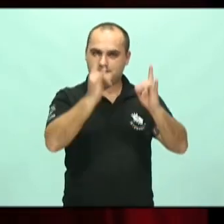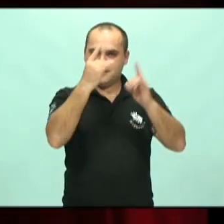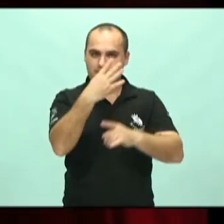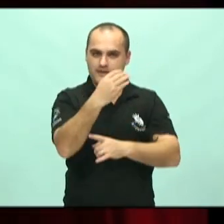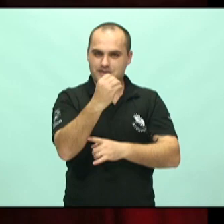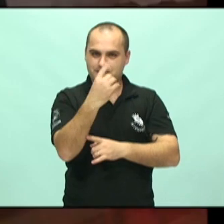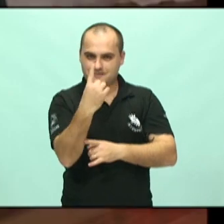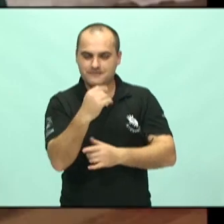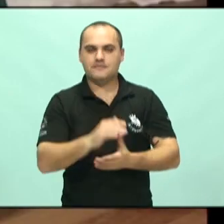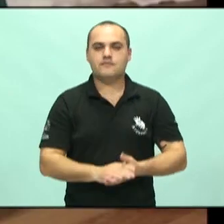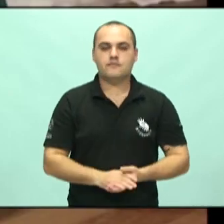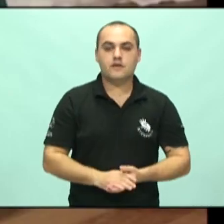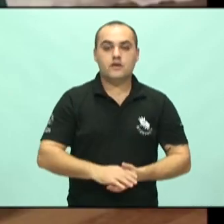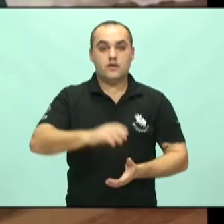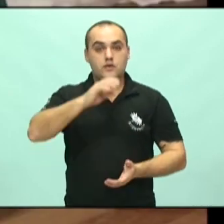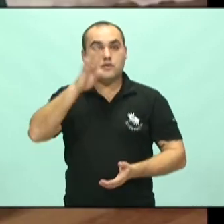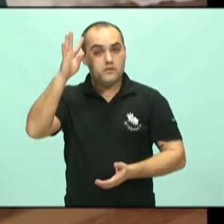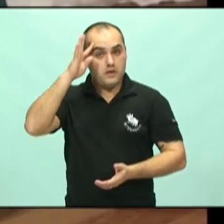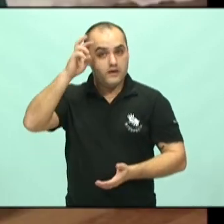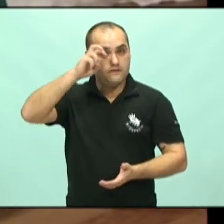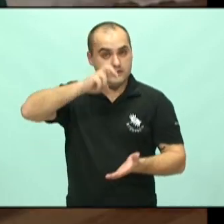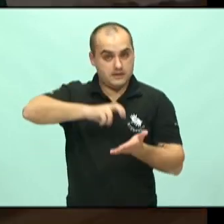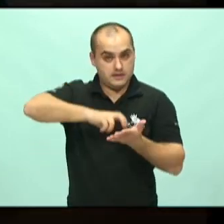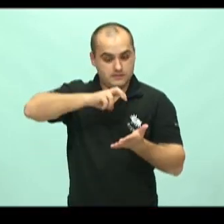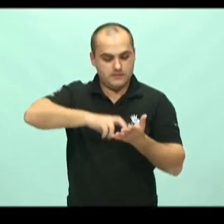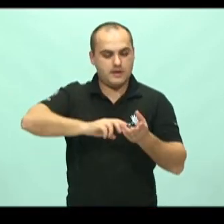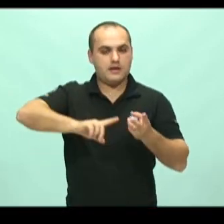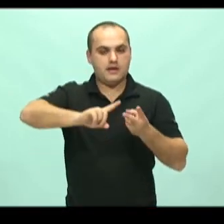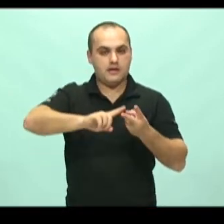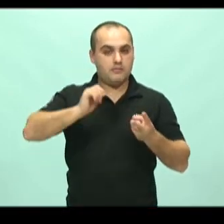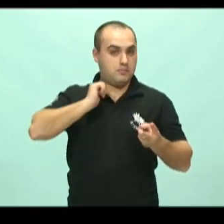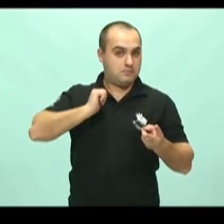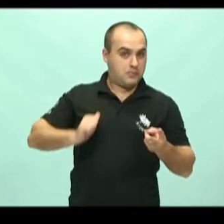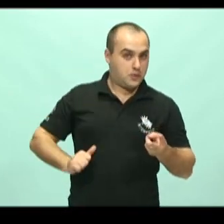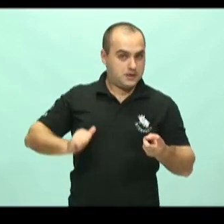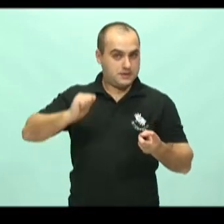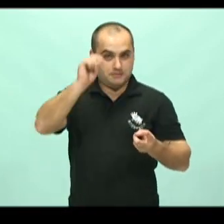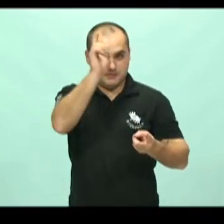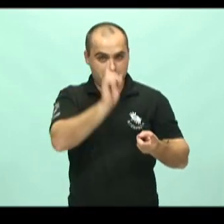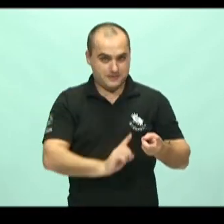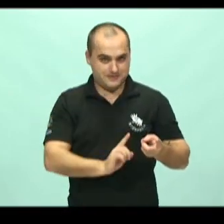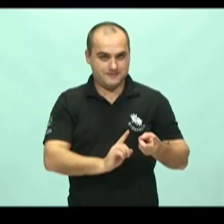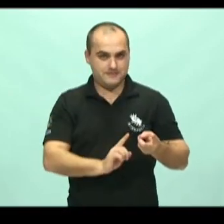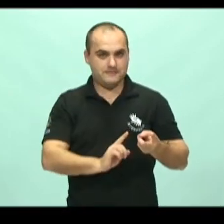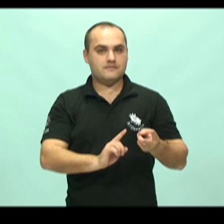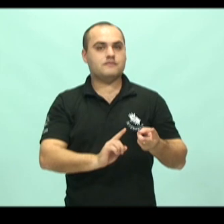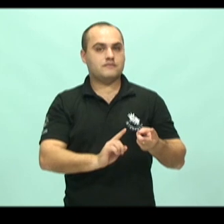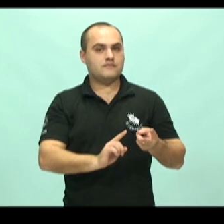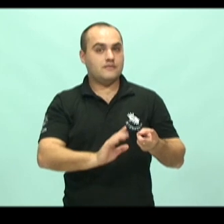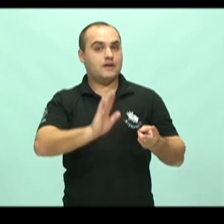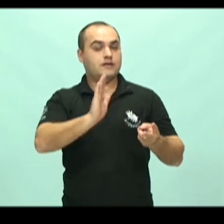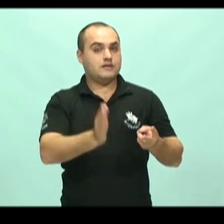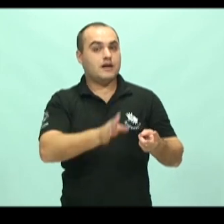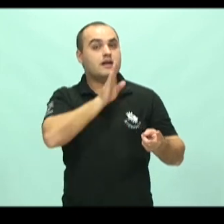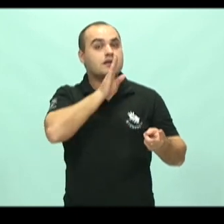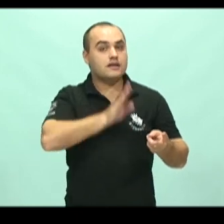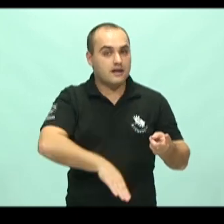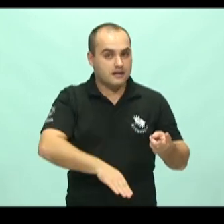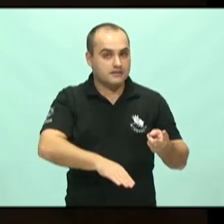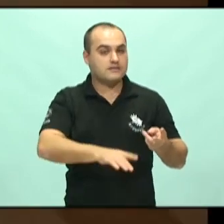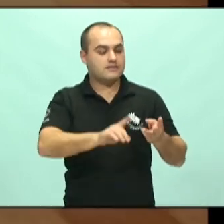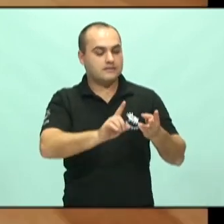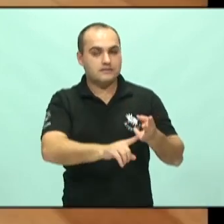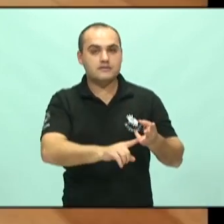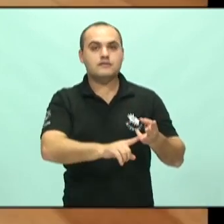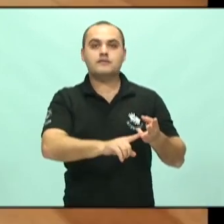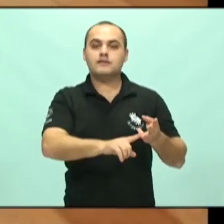conversa. Na quarta-feira de manhã, na Casa da Cultura, tem o Bolsa Amarela. Em seguida, à tarde, né, 15 horas, tem o espetáculo